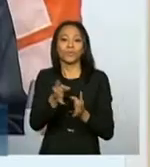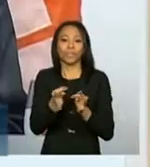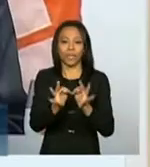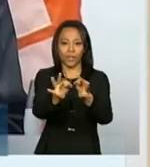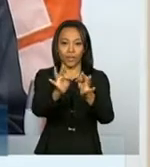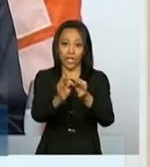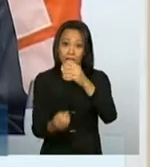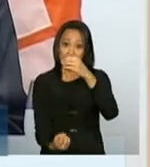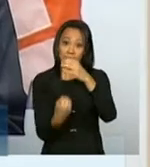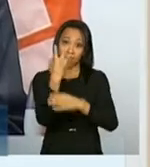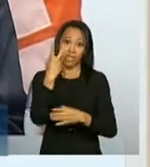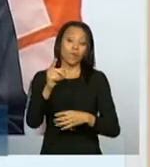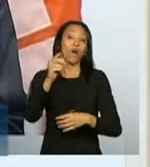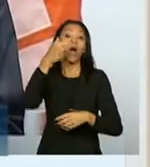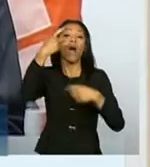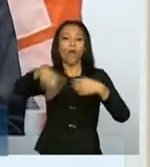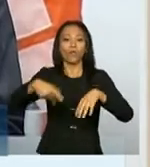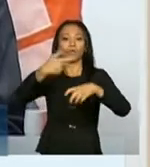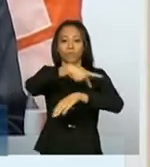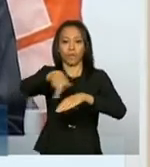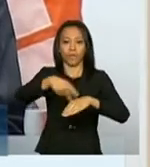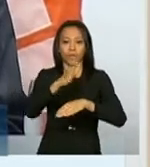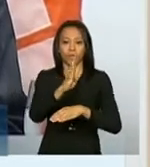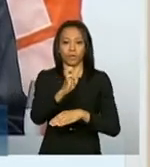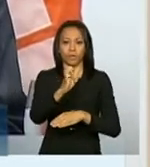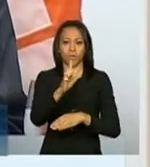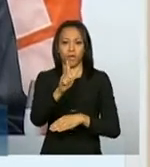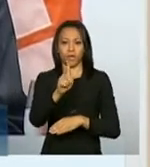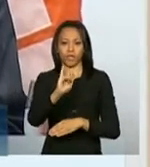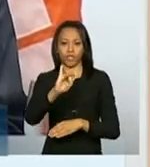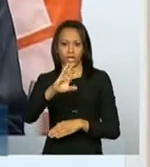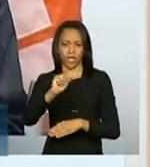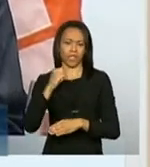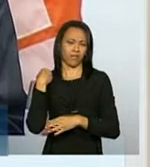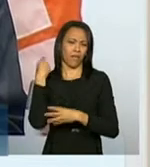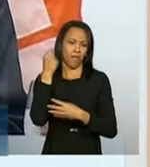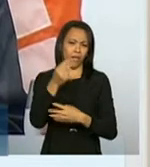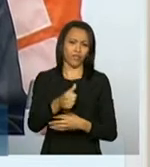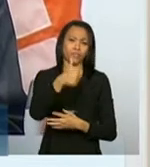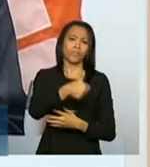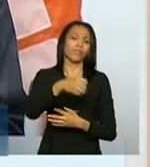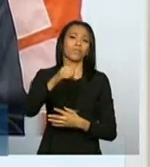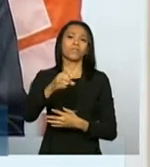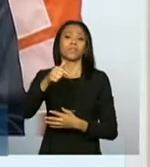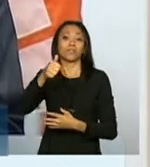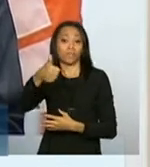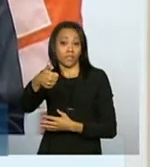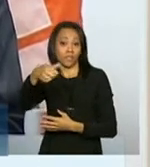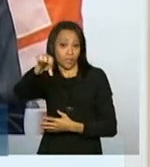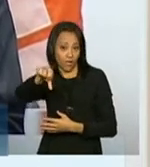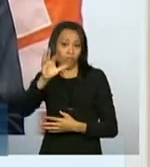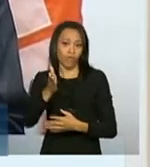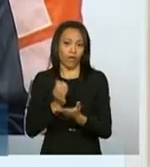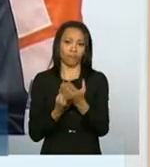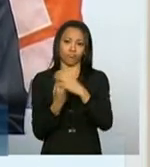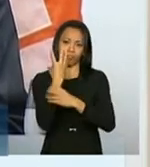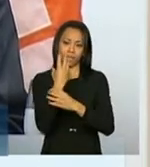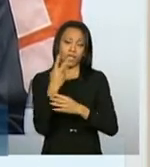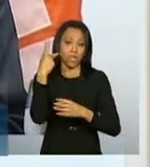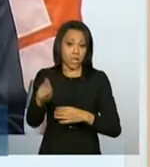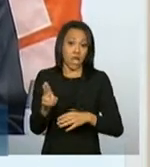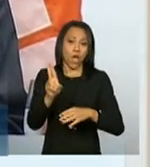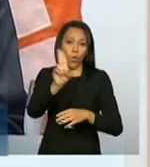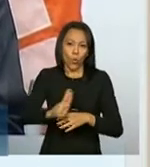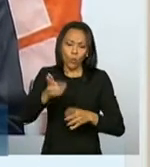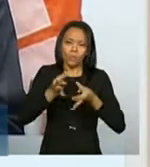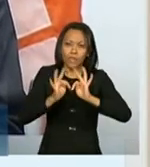na Bélgica já existia desde 1919. Neste período, sua tecnologia, que navegou